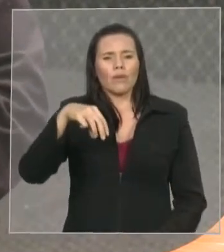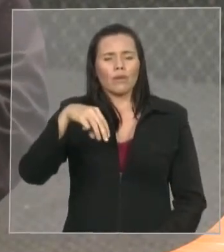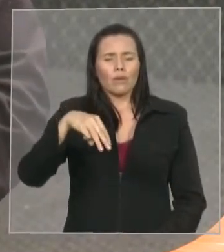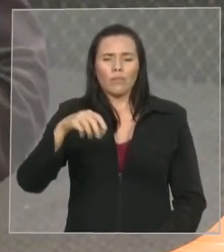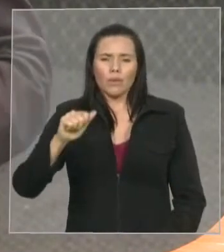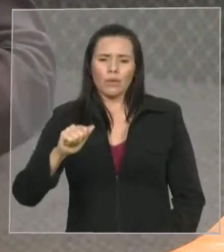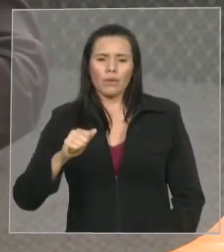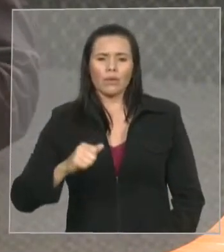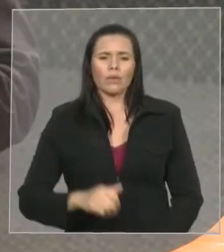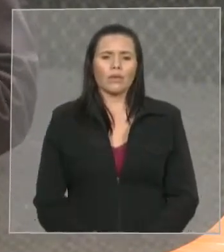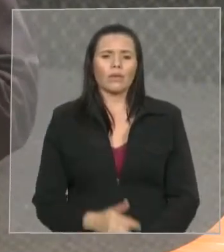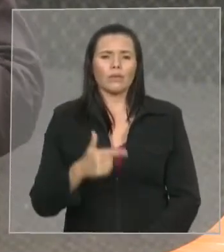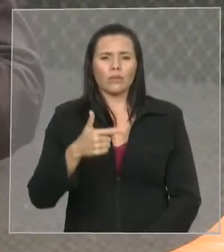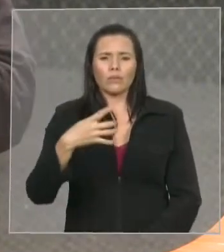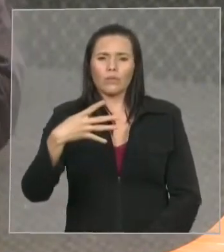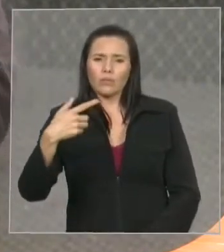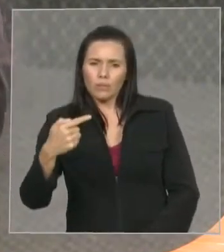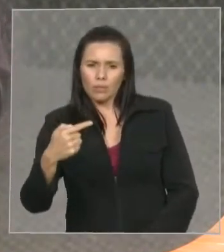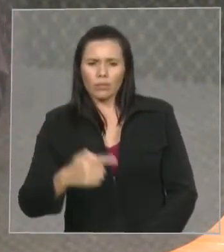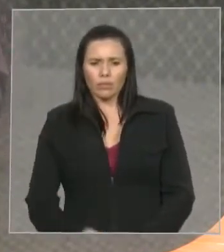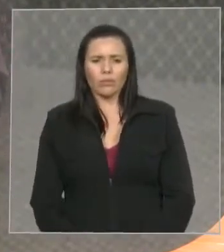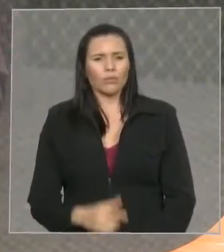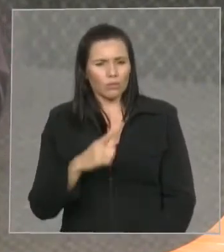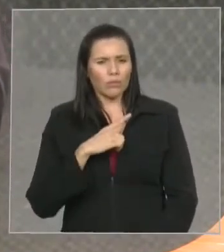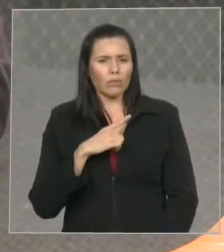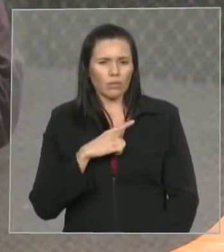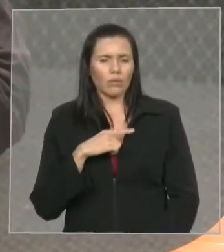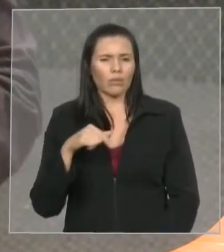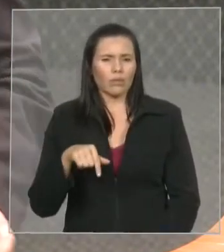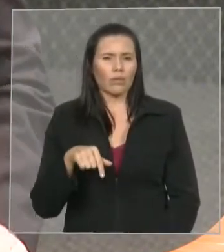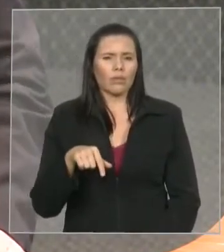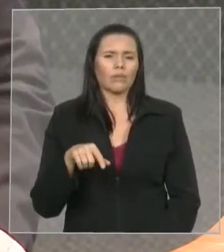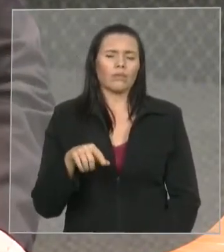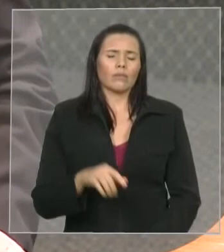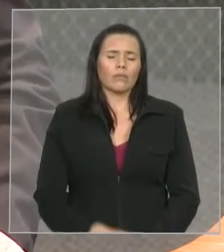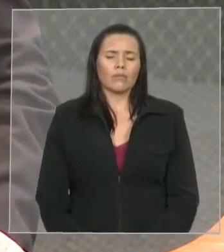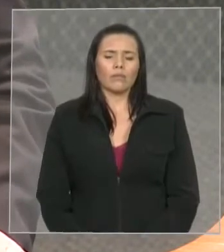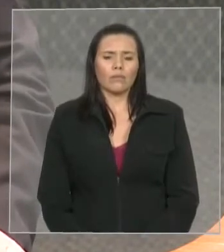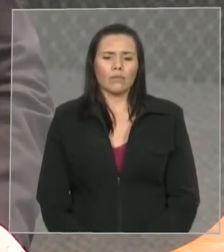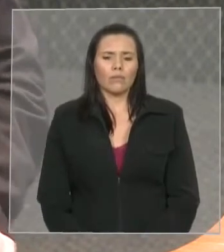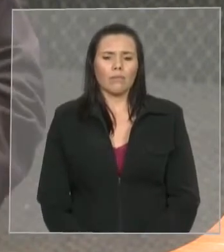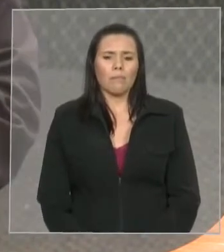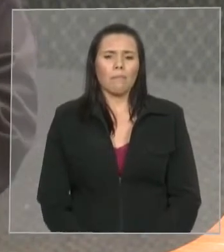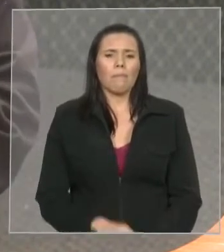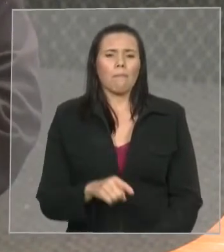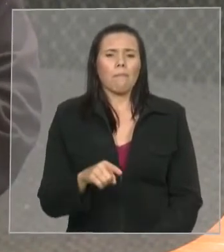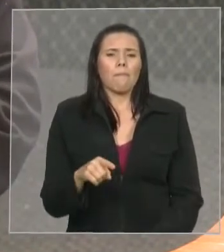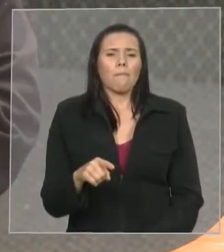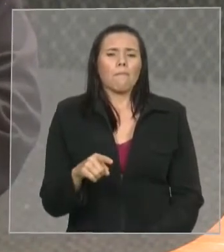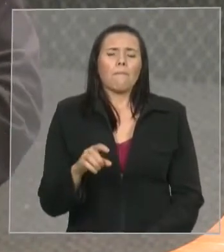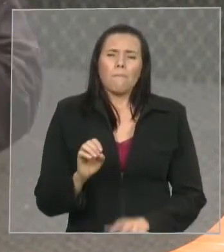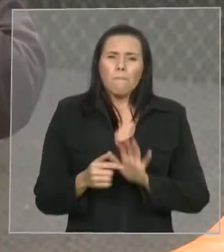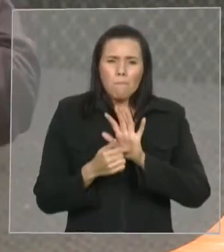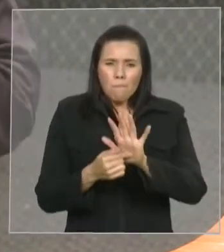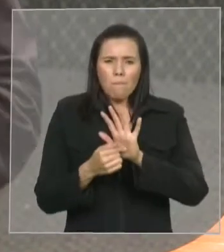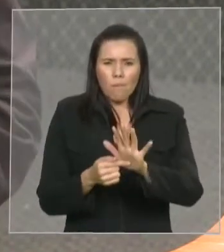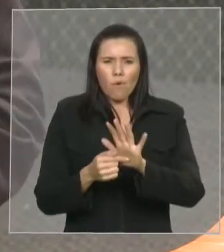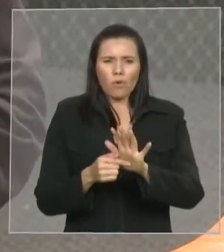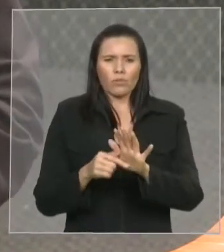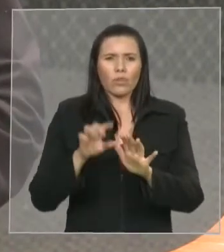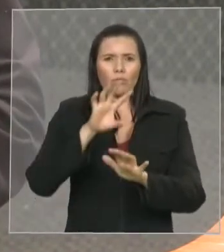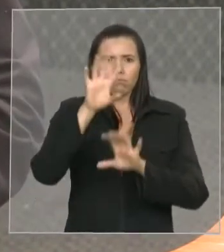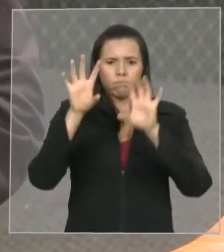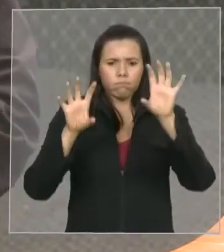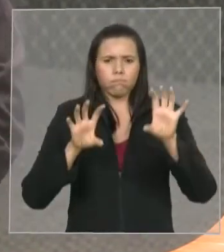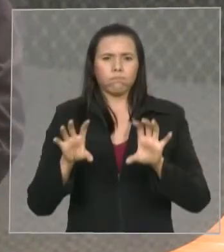onde pode-se dizer que já tem até no mapa como se fosse asfaltada, e lá nunca caiu o asfalto. E aí eu quero aqui pedir para o nosso